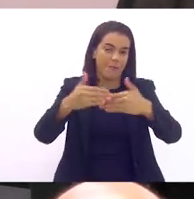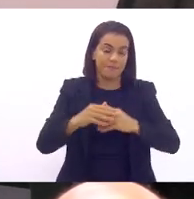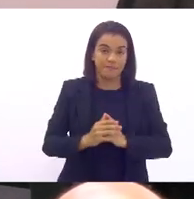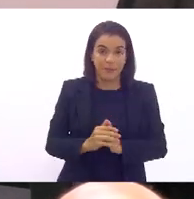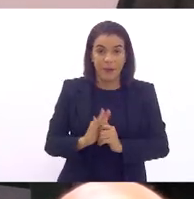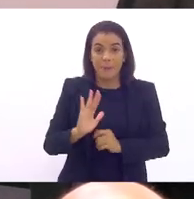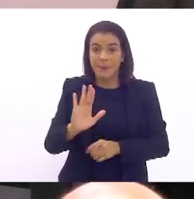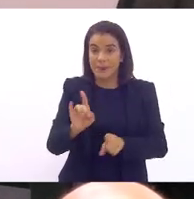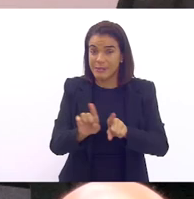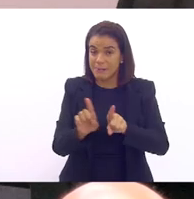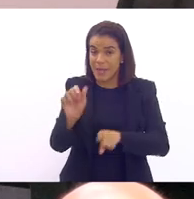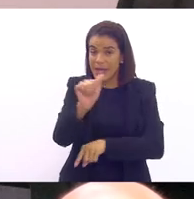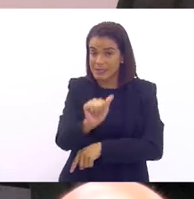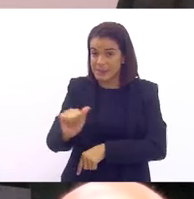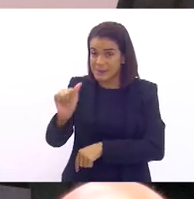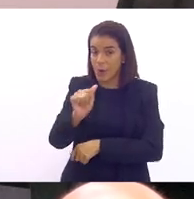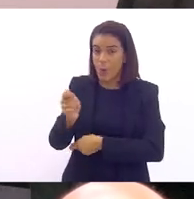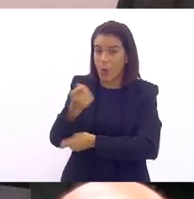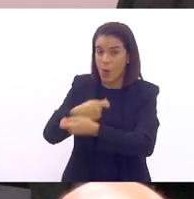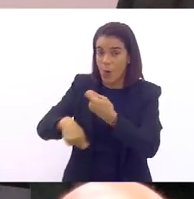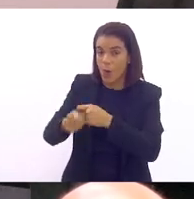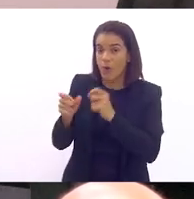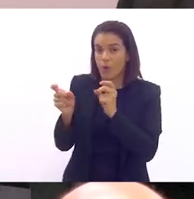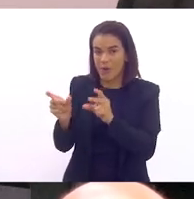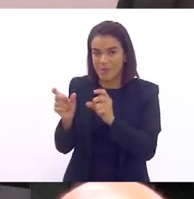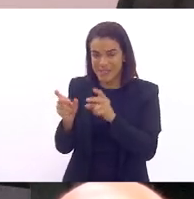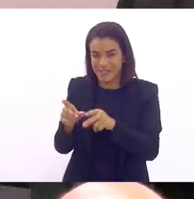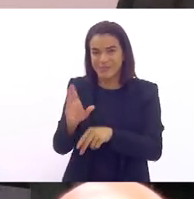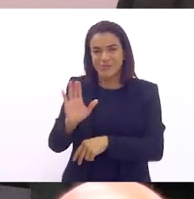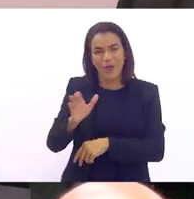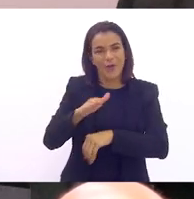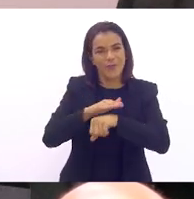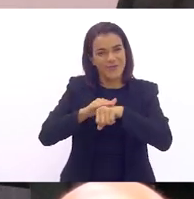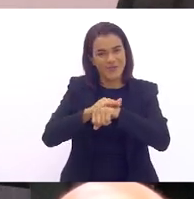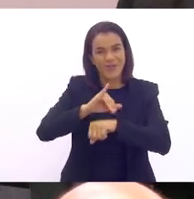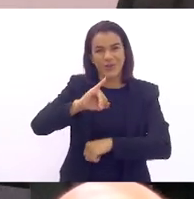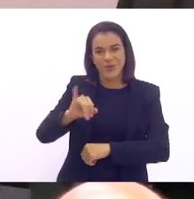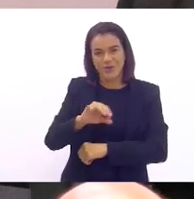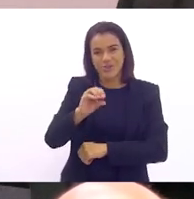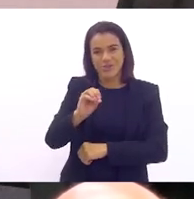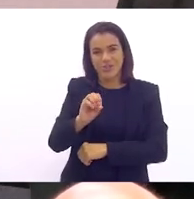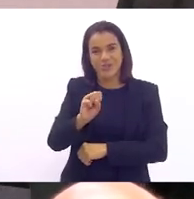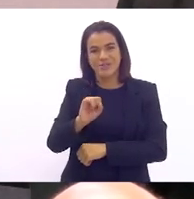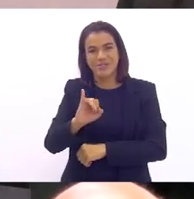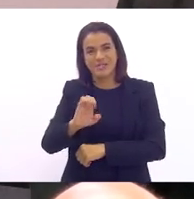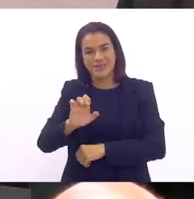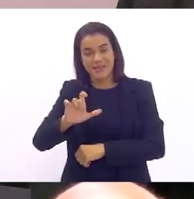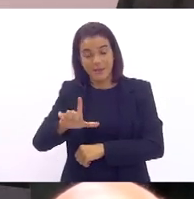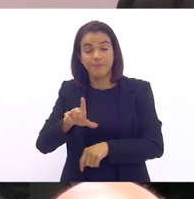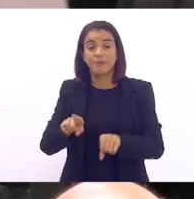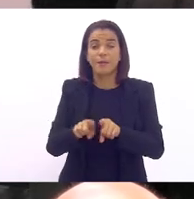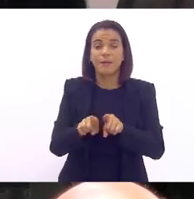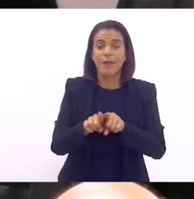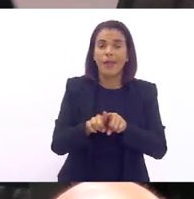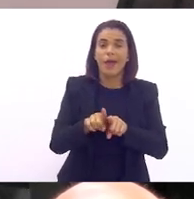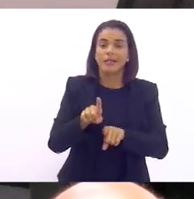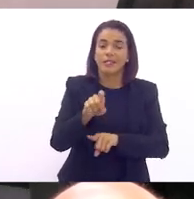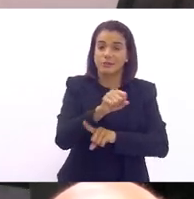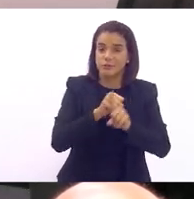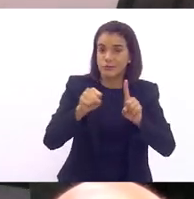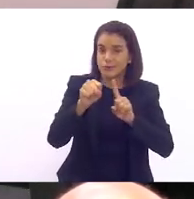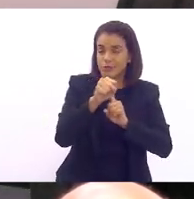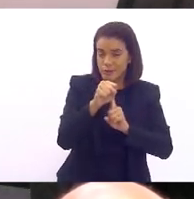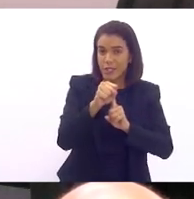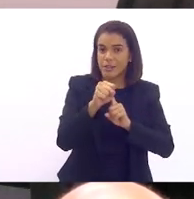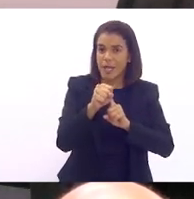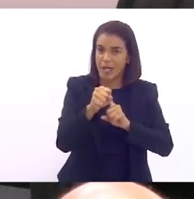como associação comercial já conversei com josier sobre a necessidade da sociedade civil organizada